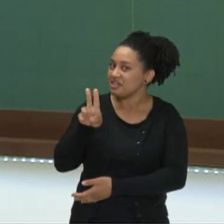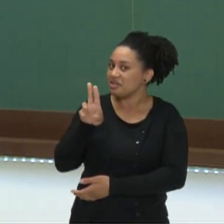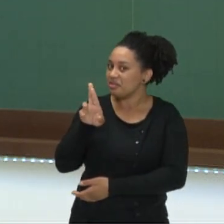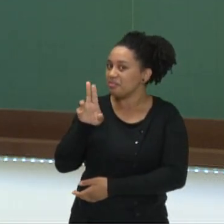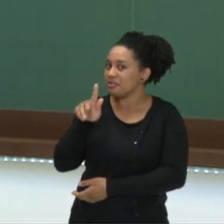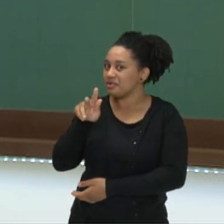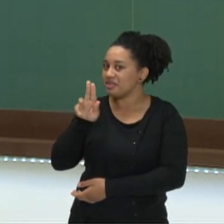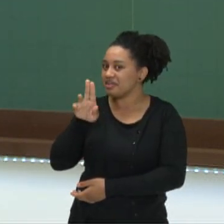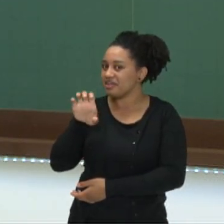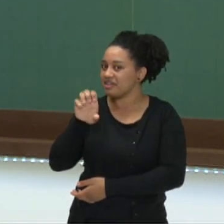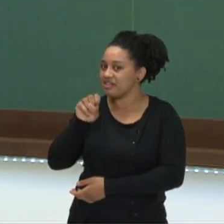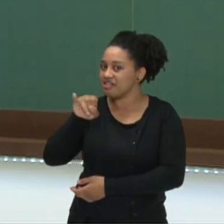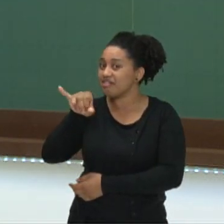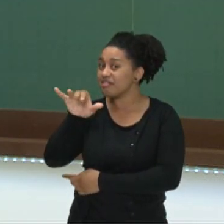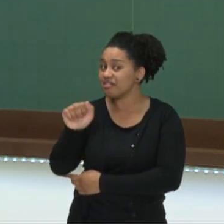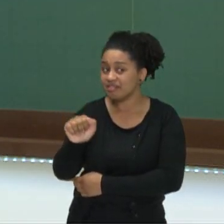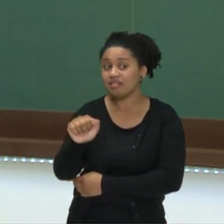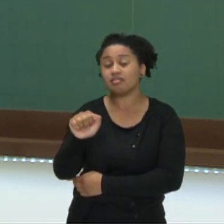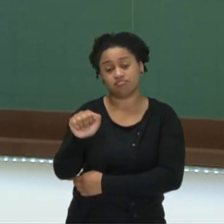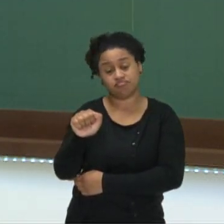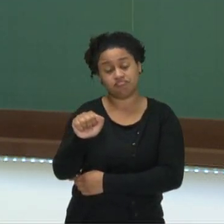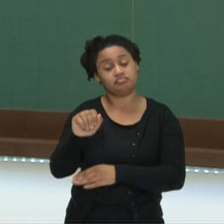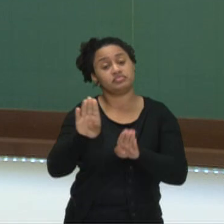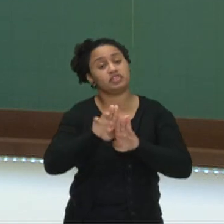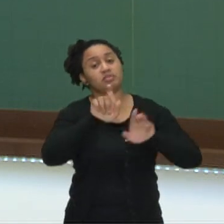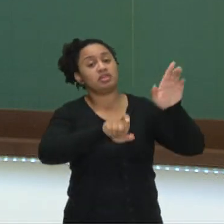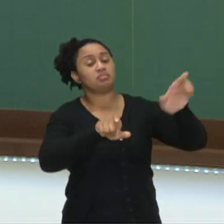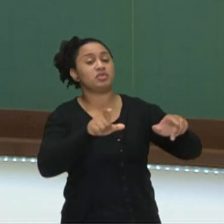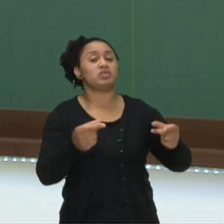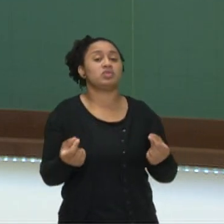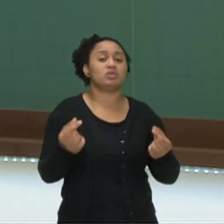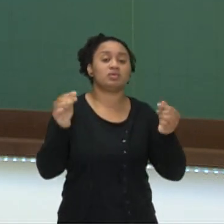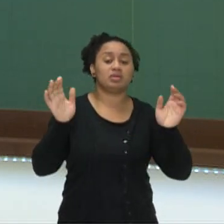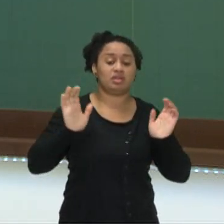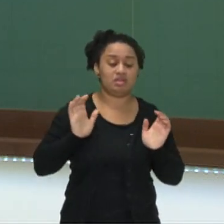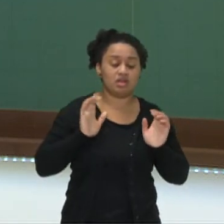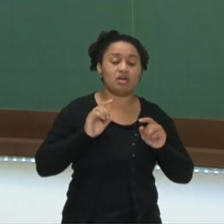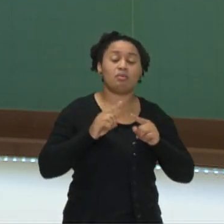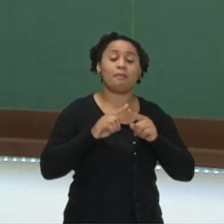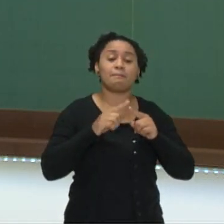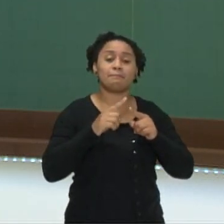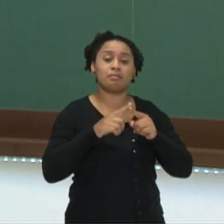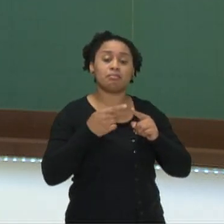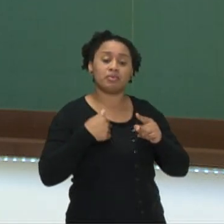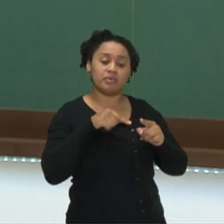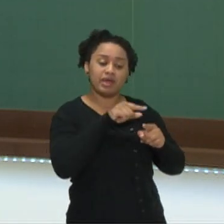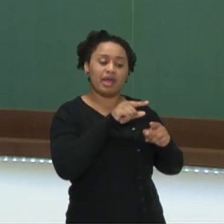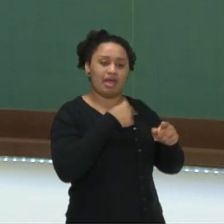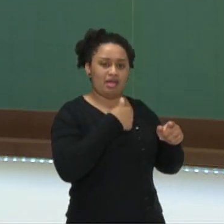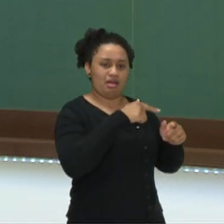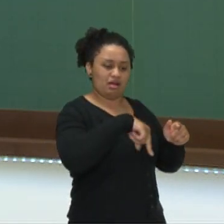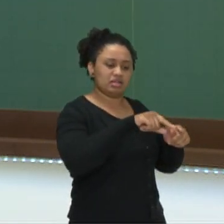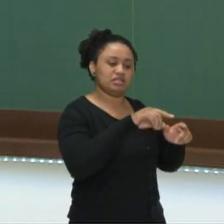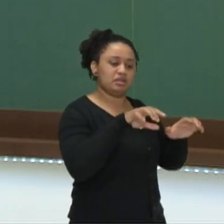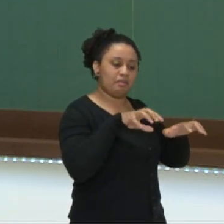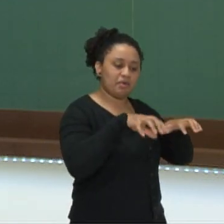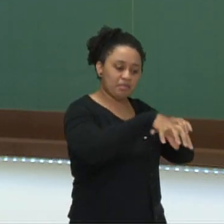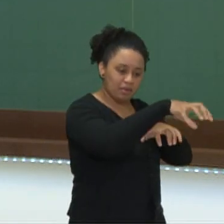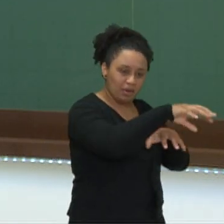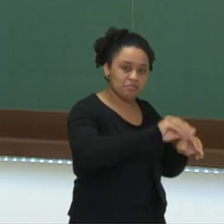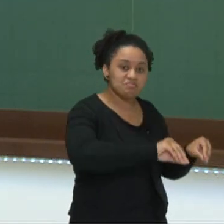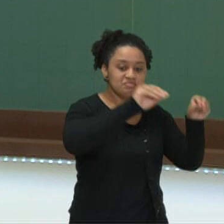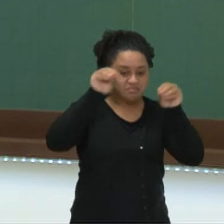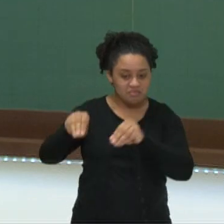burguesia, né? E pessoas ricas, porque eles viviam nos burgos. Eles saíram dos feudos e estavam vivendo nos burgos. E aí vai começar